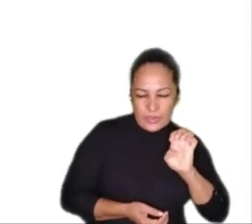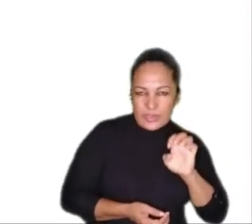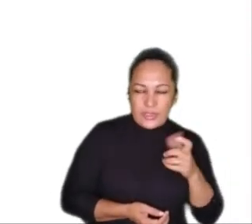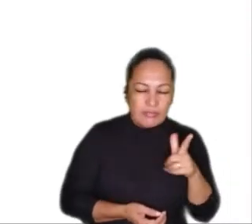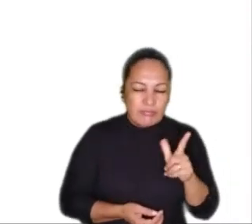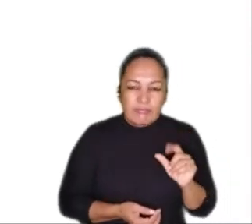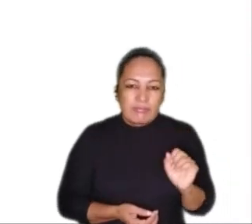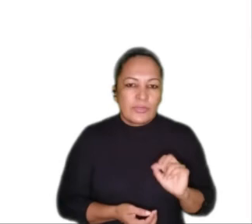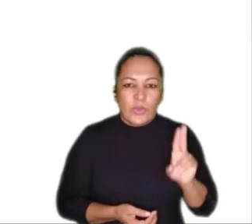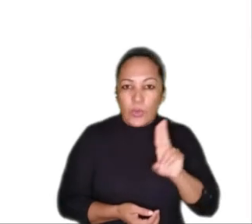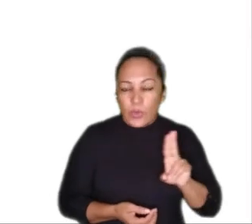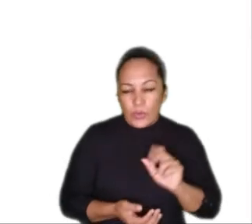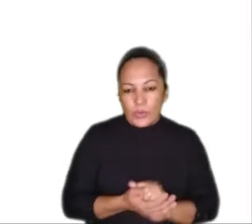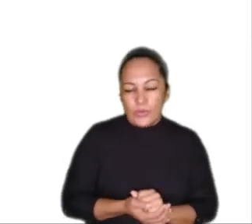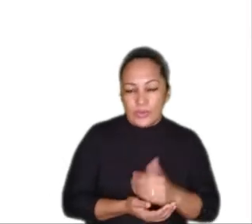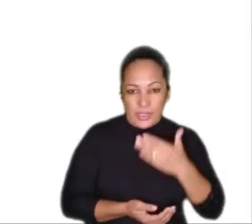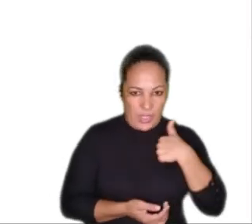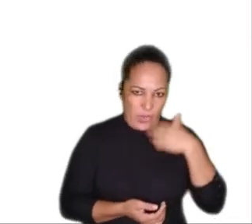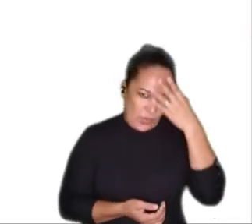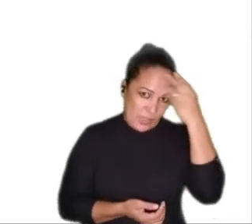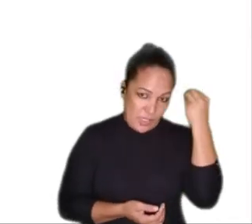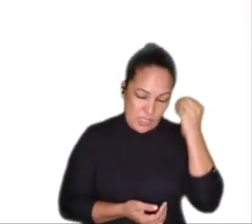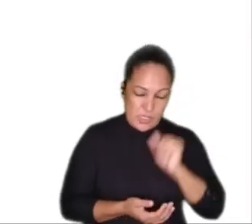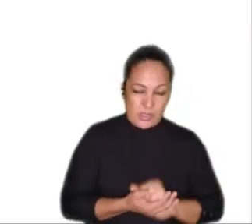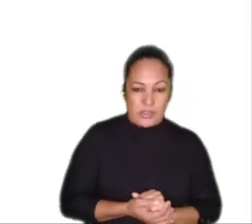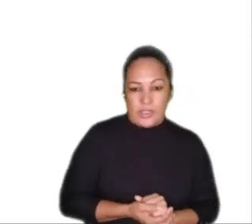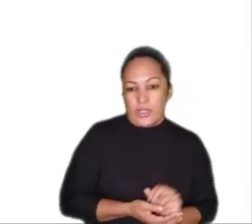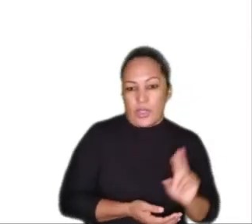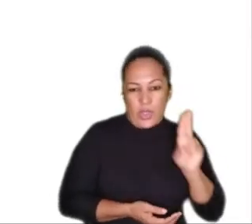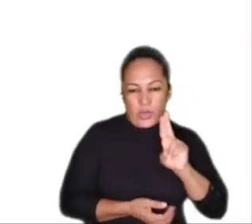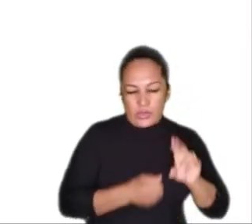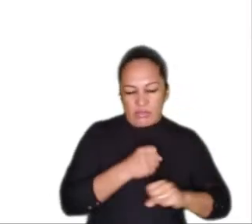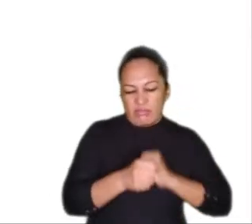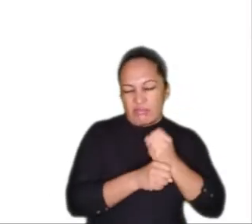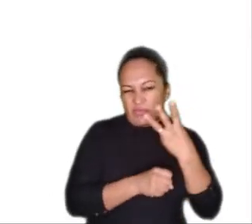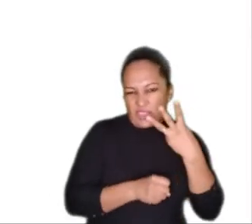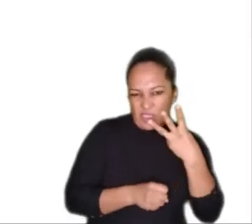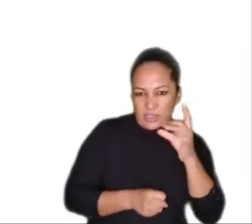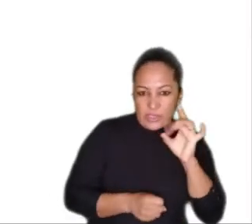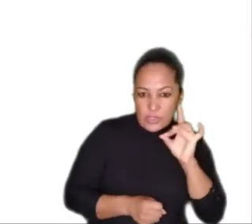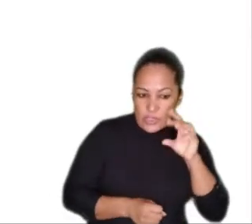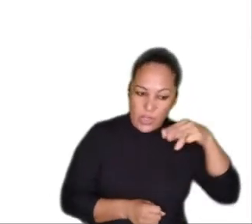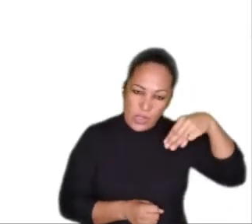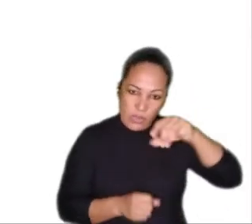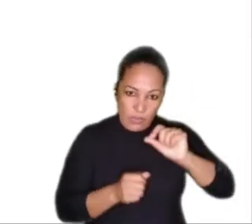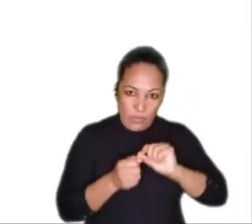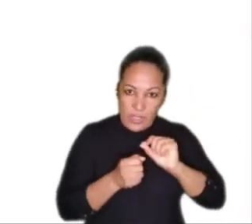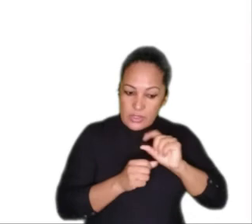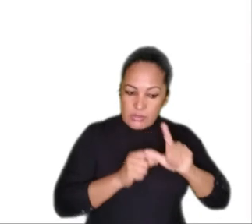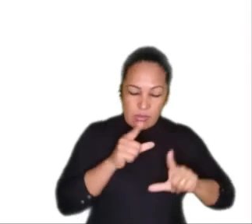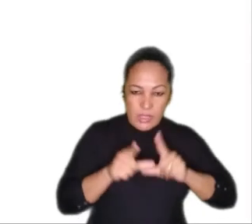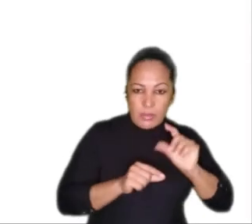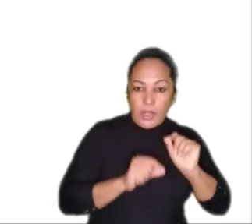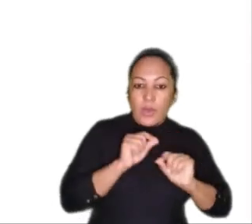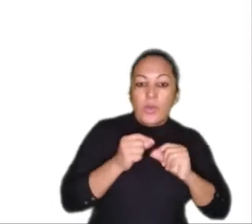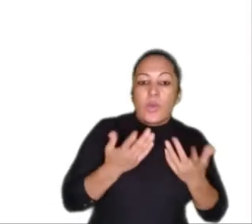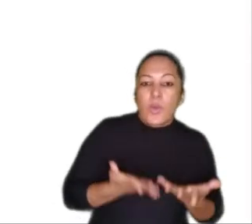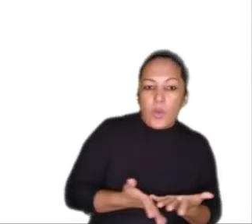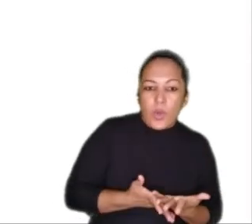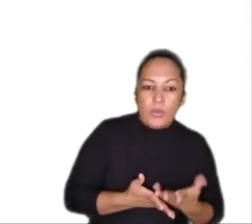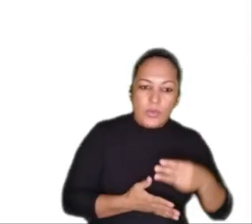funcionava, faz tempo que eu não trabalho com PostgreSQL, tá? Nos últimos aí 3 anos eu tenho trabalhado só com